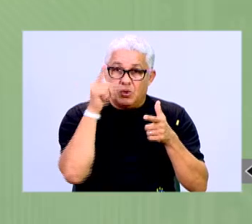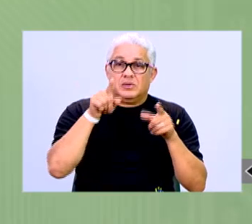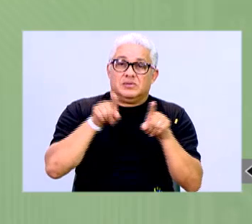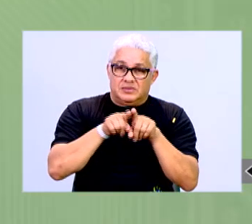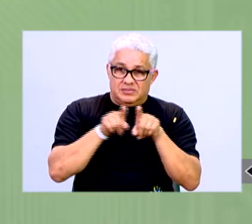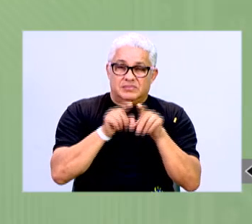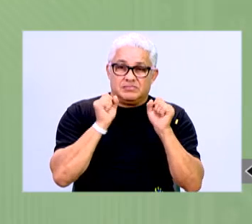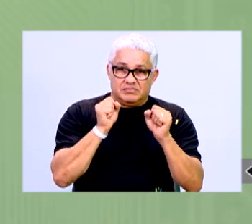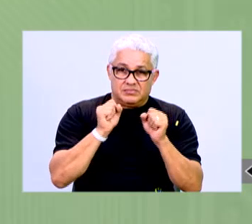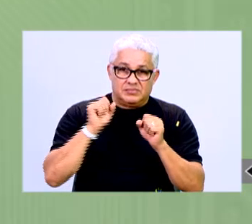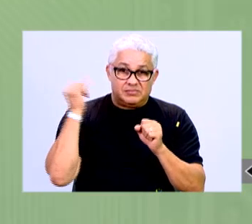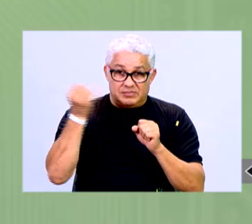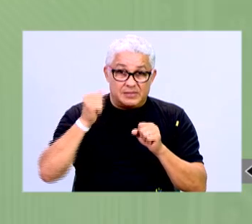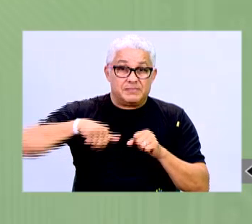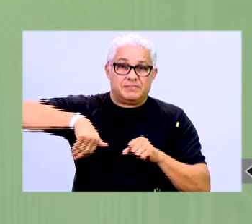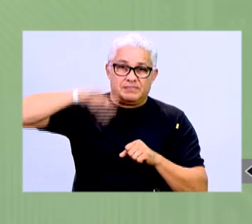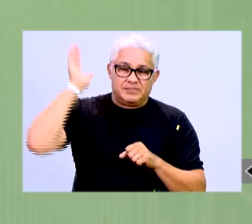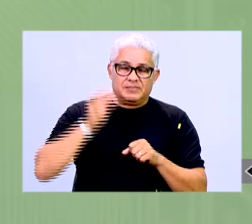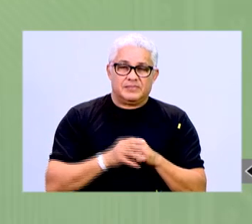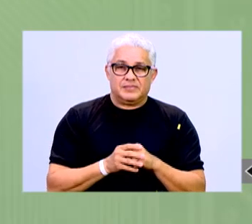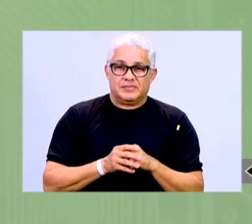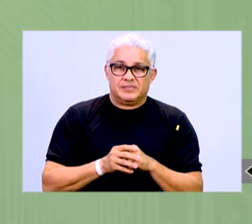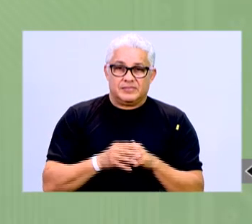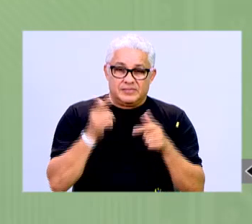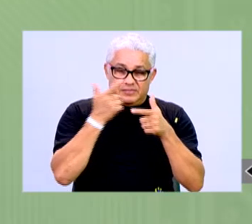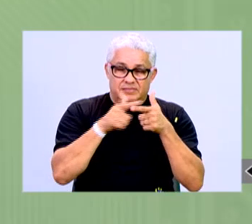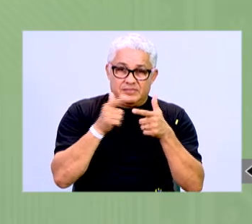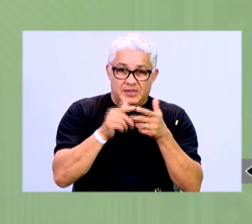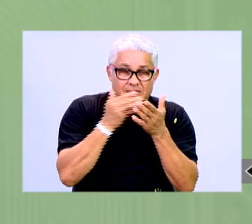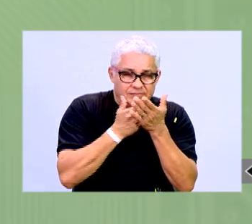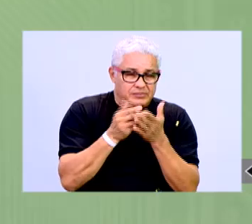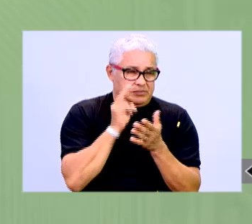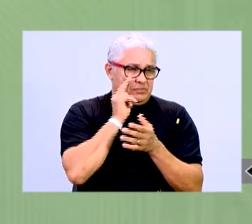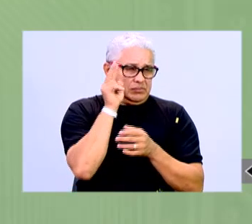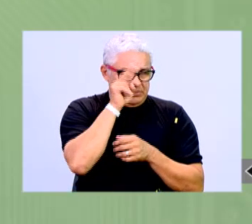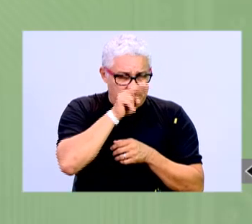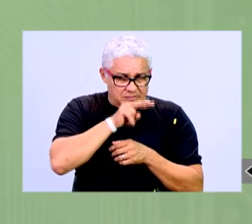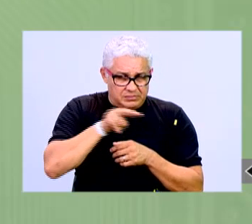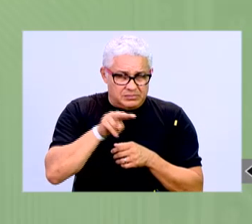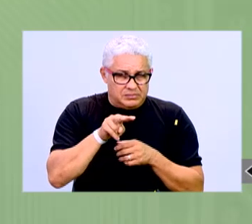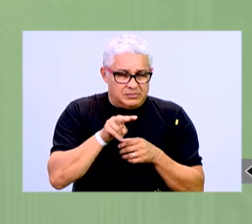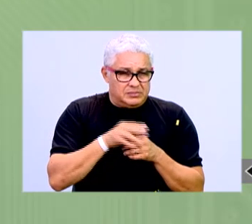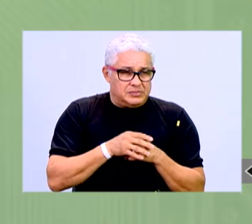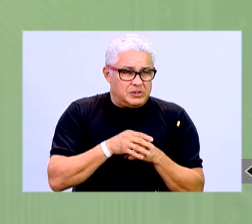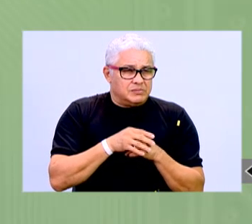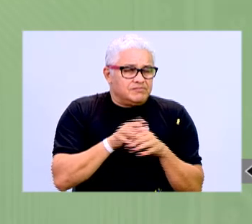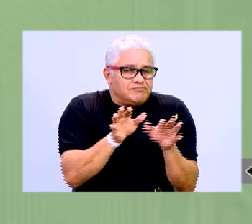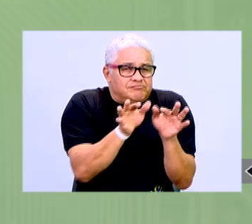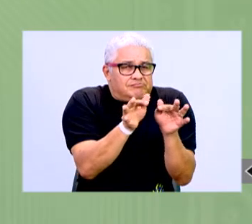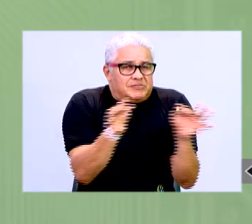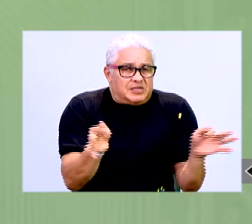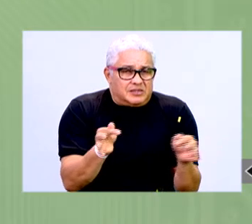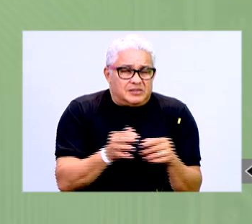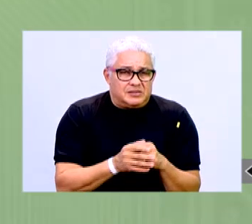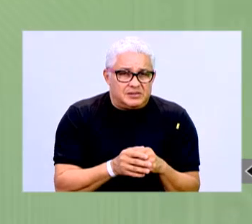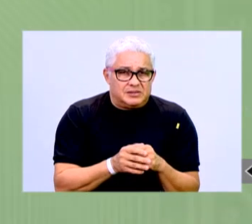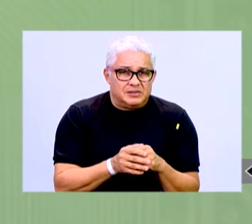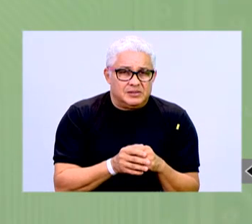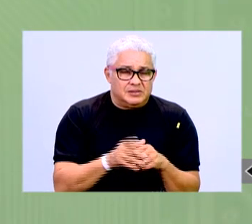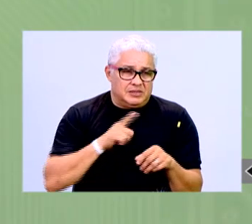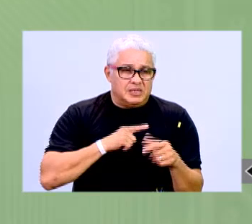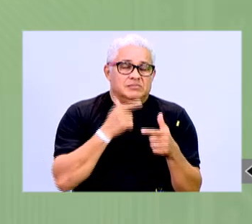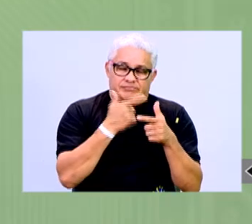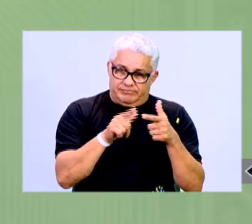ser mais importante, sendo que o problema visto inicialmente é apenas um sintoma. Então, sempre quando temos